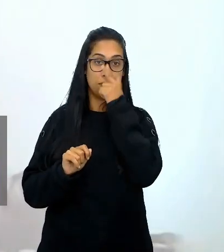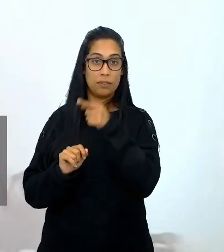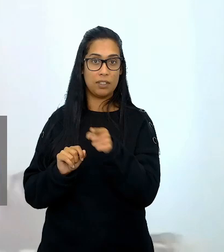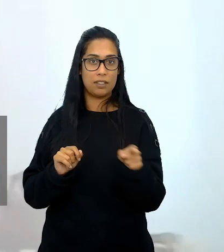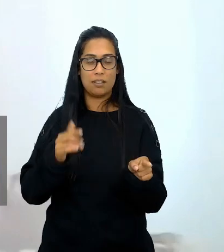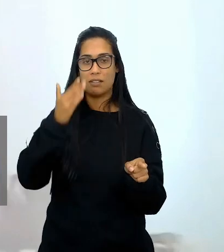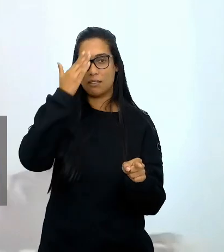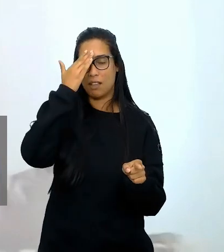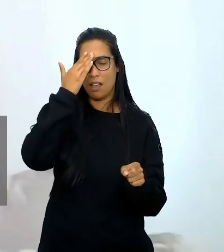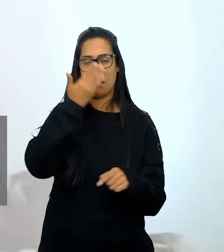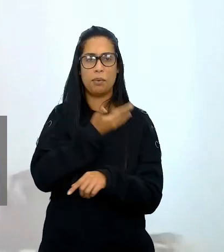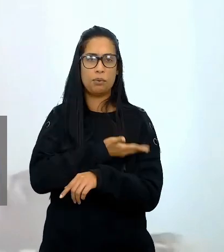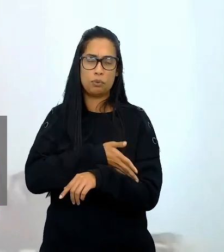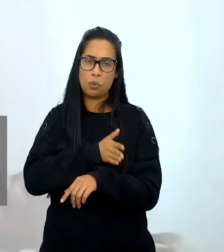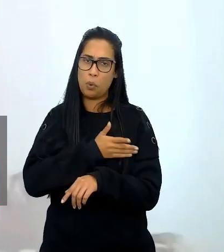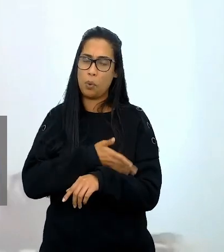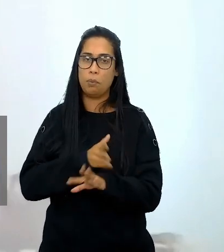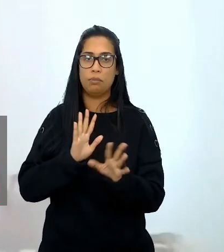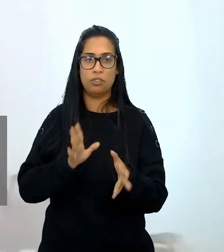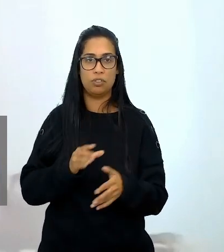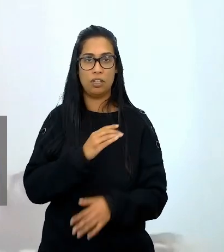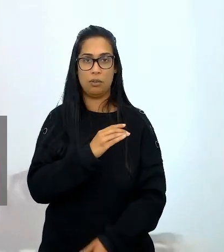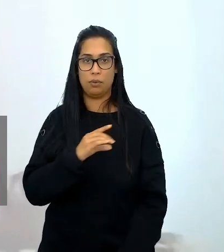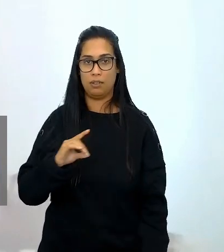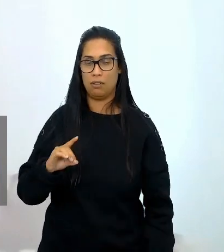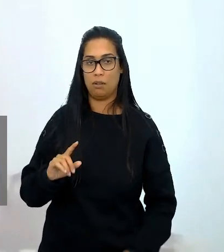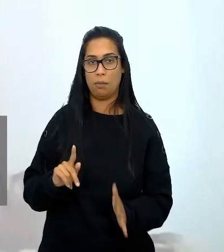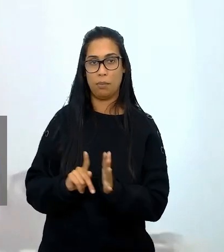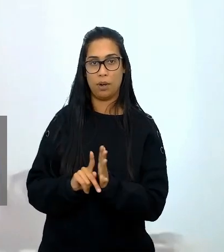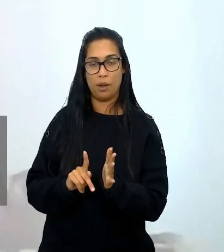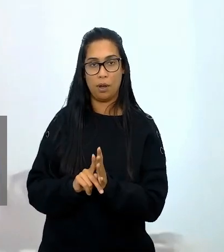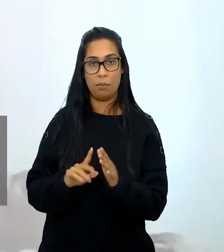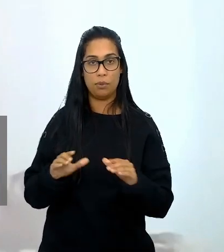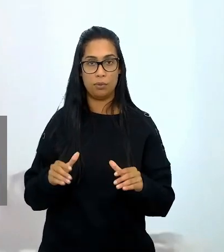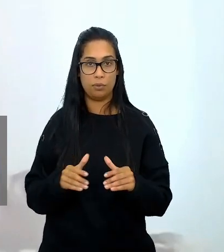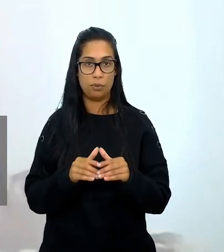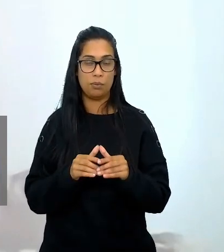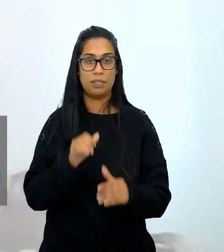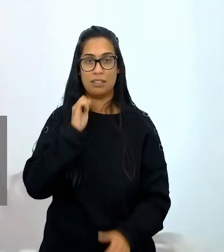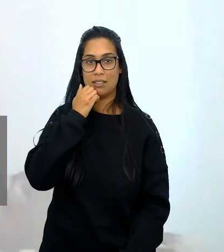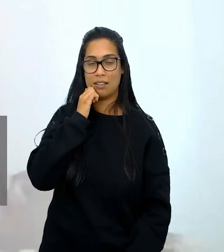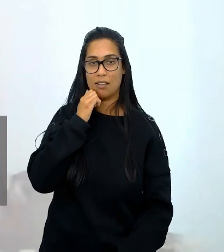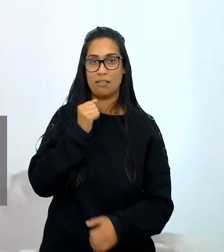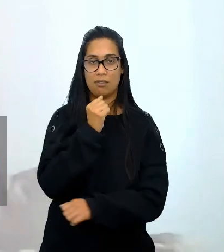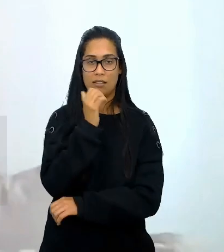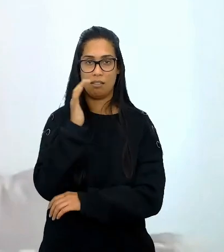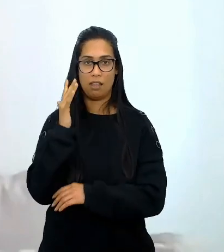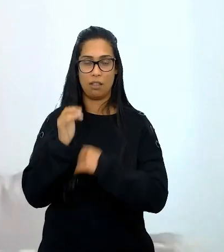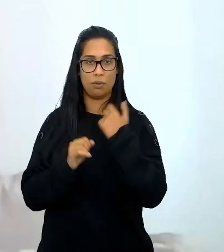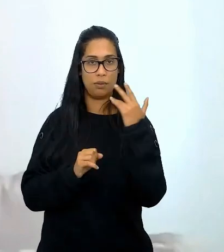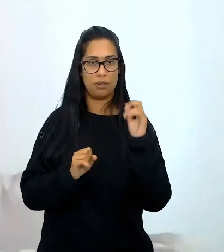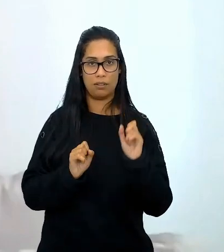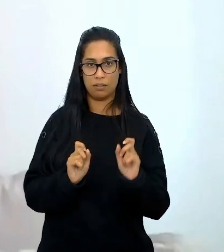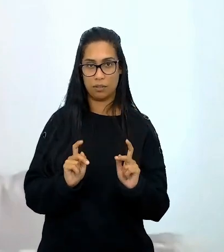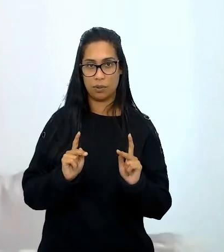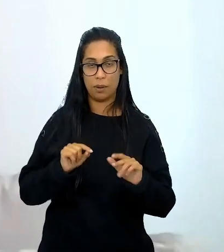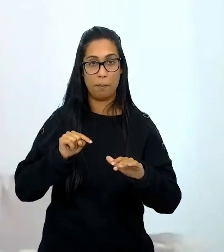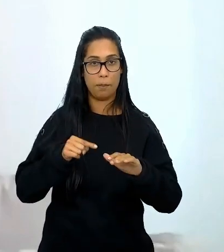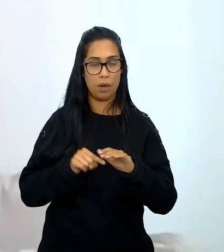aí acostumados comigo, sou coordenadora da equipe, né, de Ciências da Natureza, que é o programa, então, de recuperação e